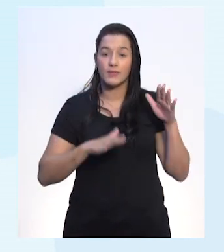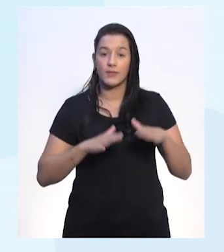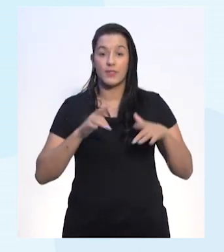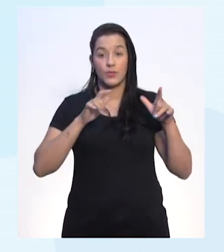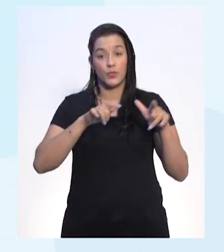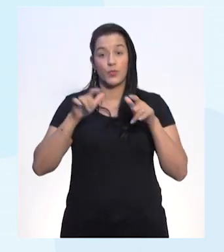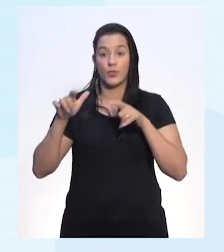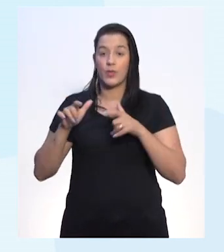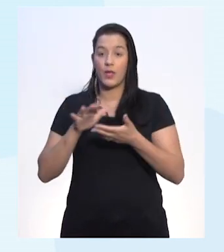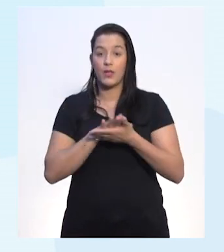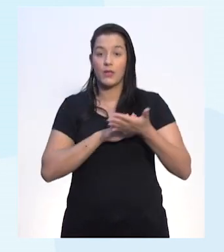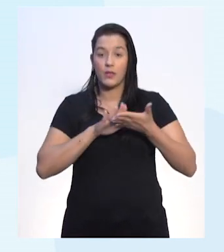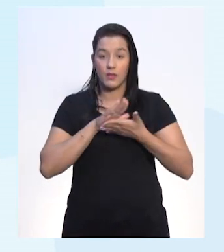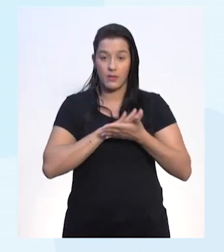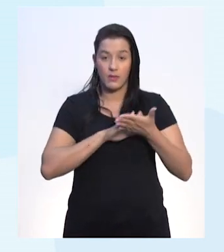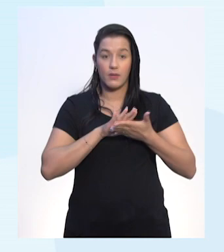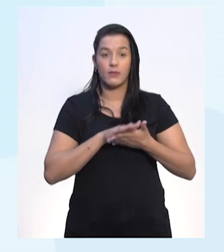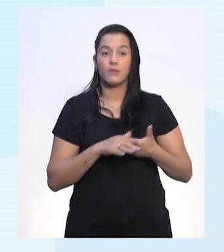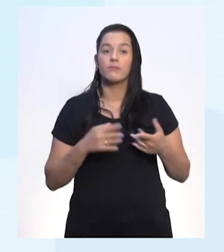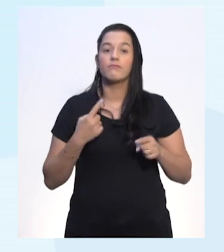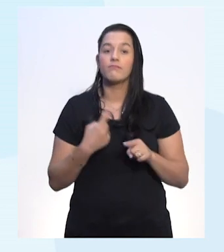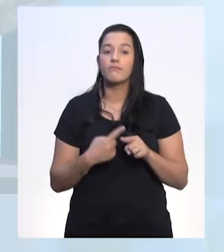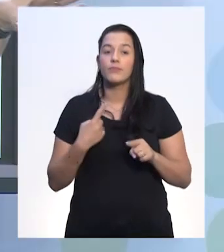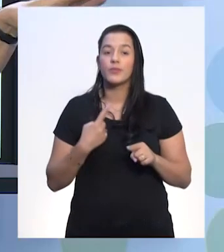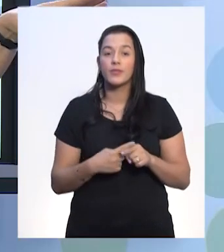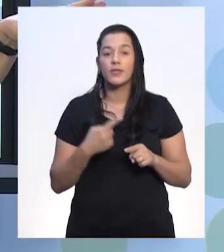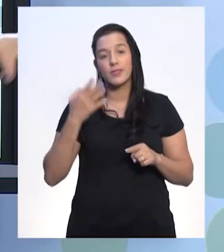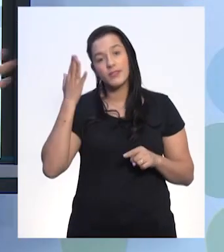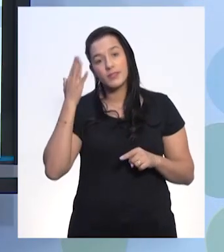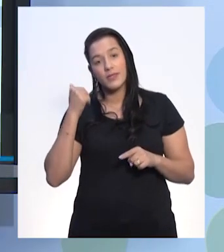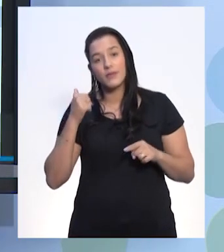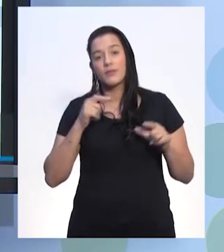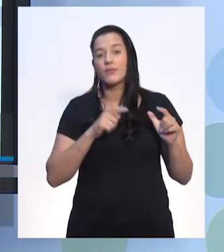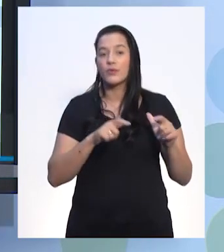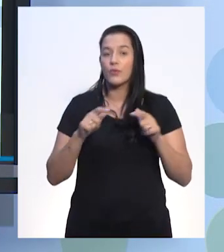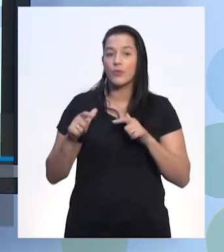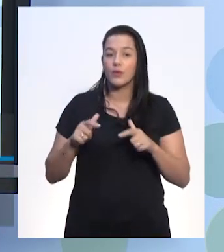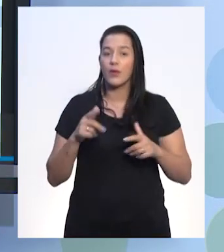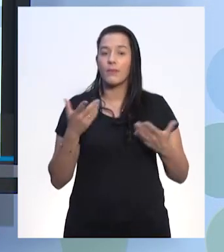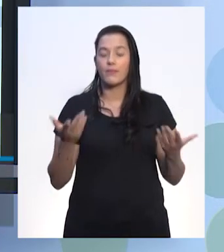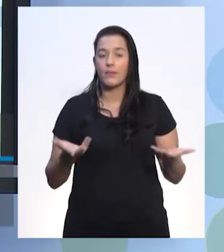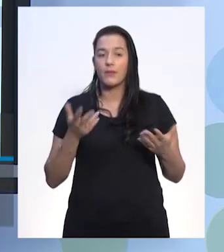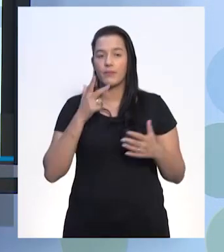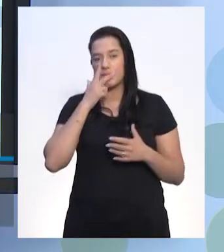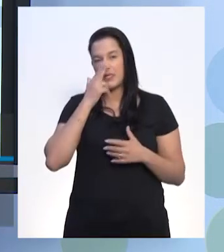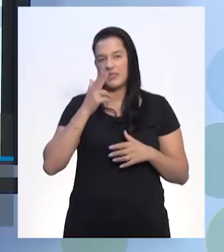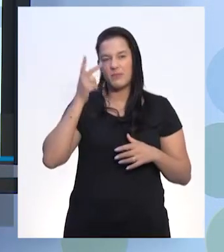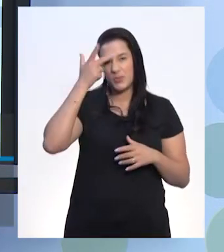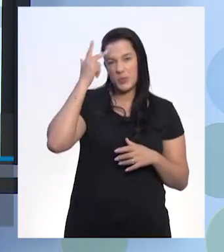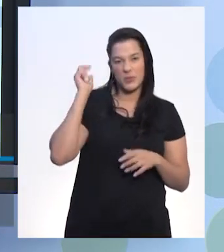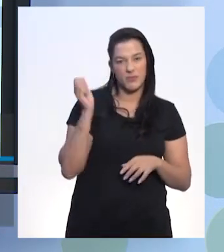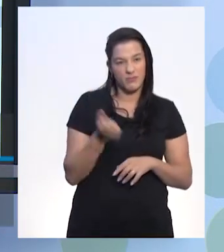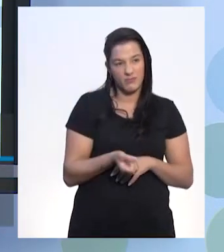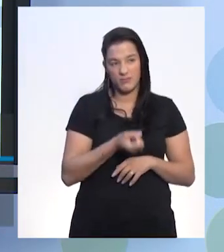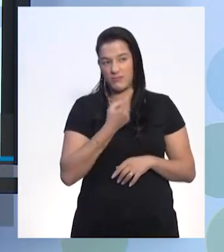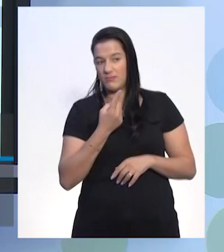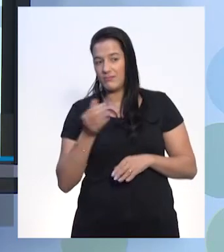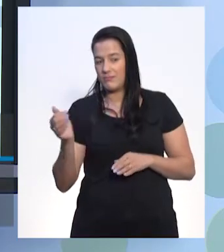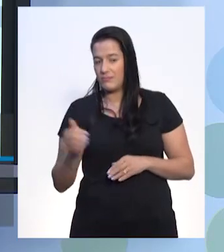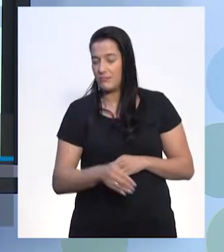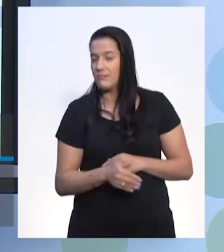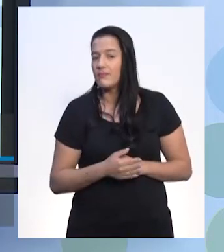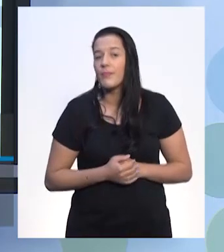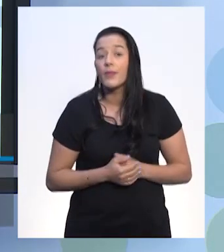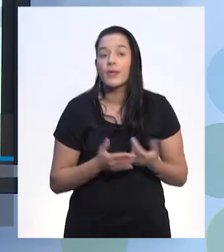lugar, nada disso, até porque a gente até sabia, né, que poderia aparecer. Então, ó, questão de segurança. Tem esse lugar